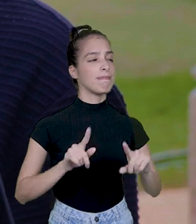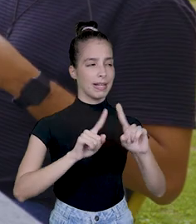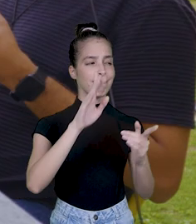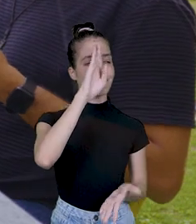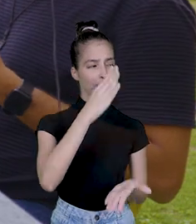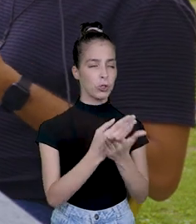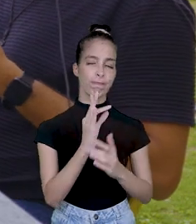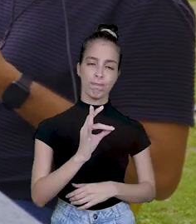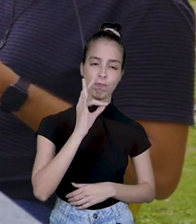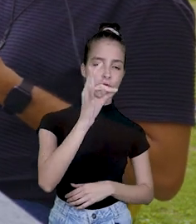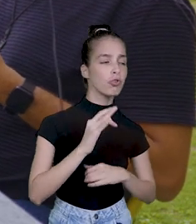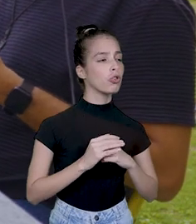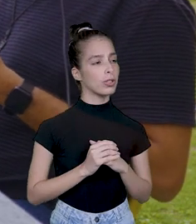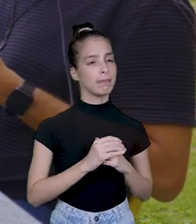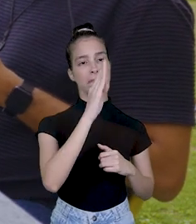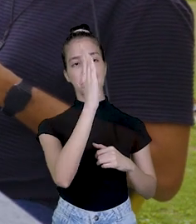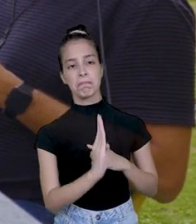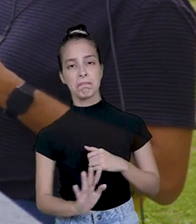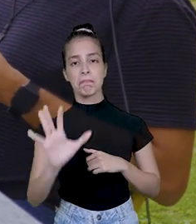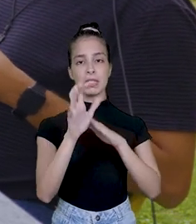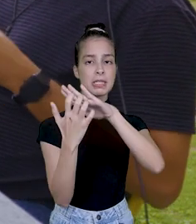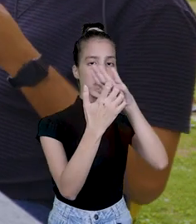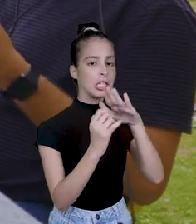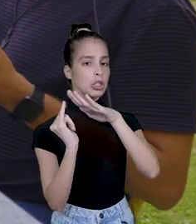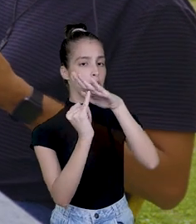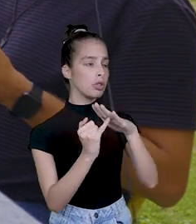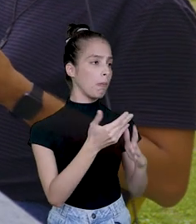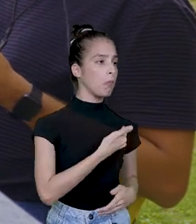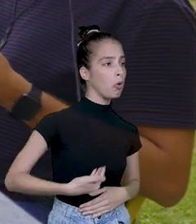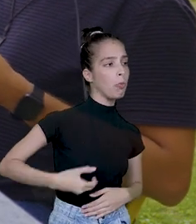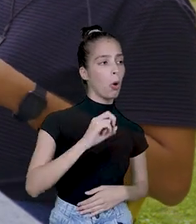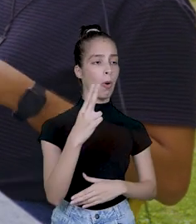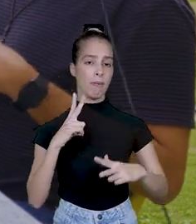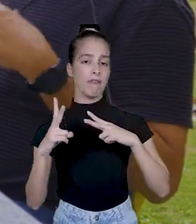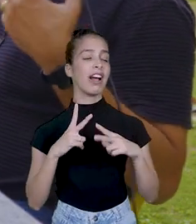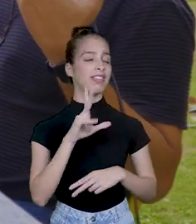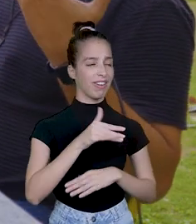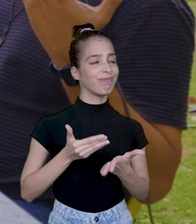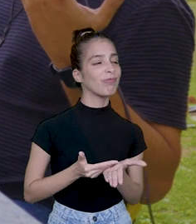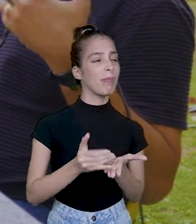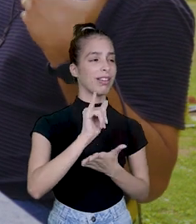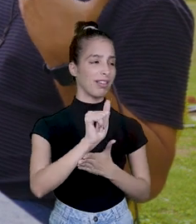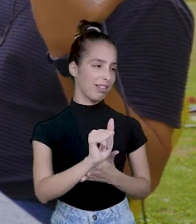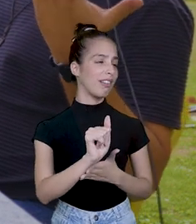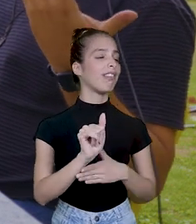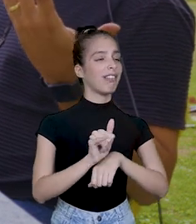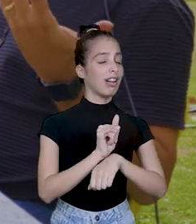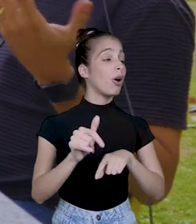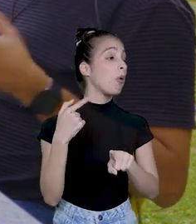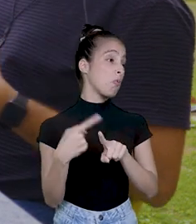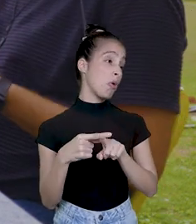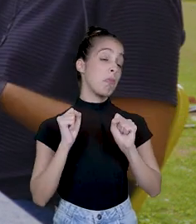privadas elas vão começar a utilizar Inteligência Artificial e seja por força de lei né ou porque as ferramentas que nós